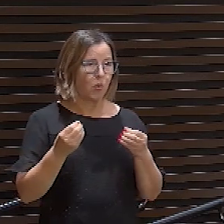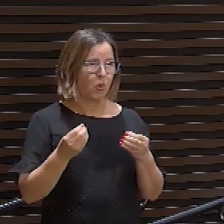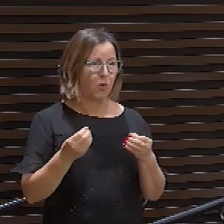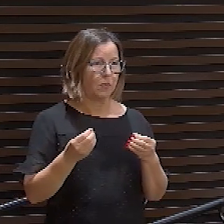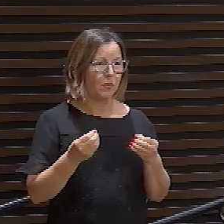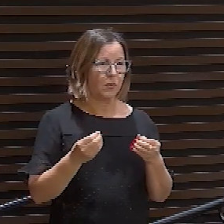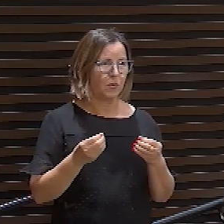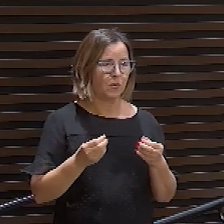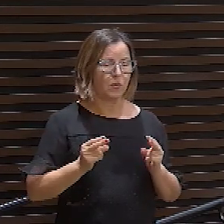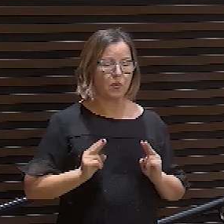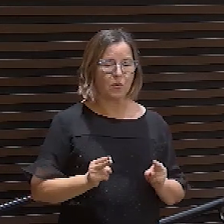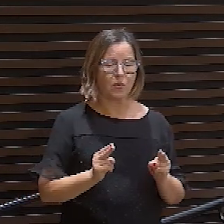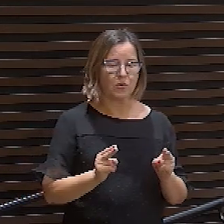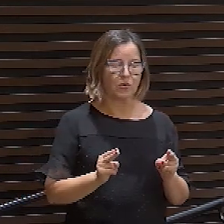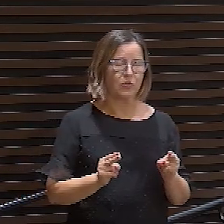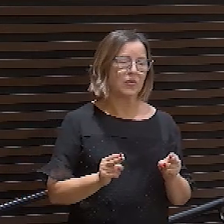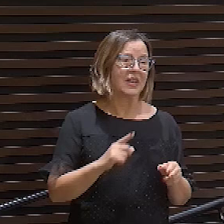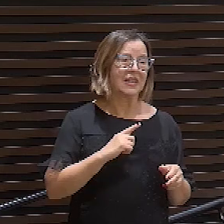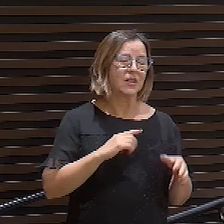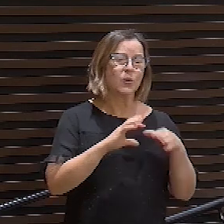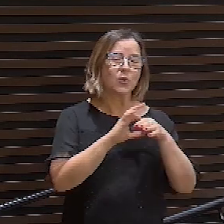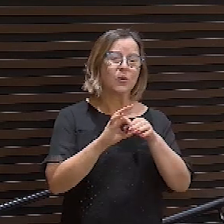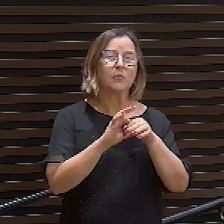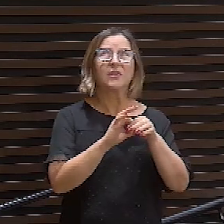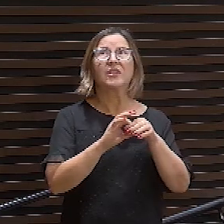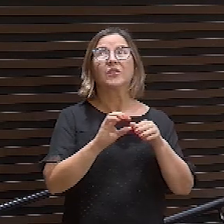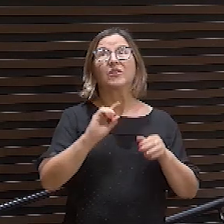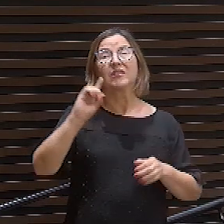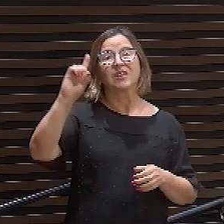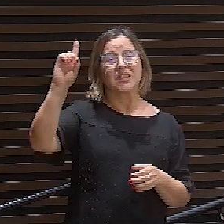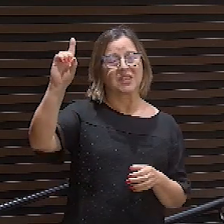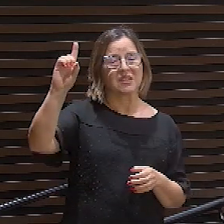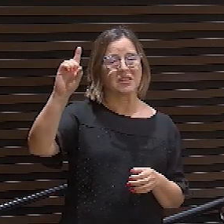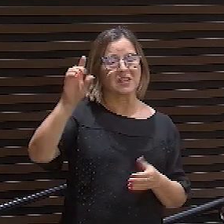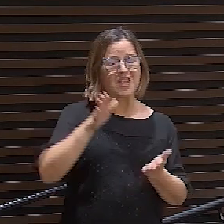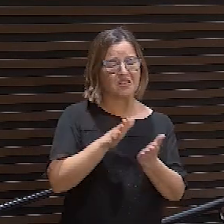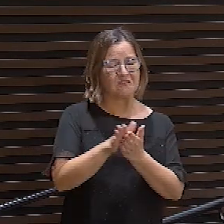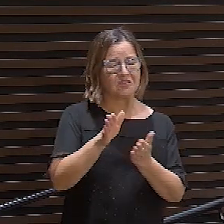Betel e fugir das coisas de Ai?